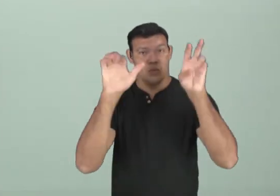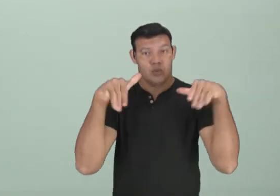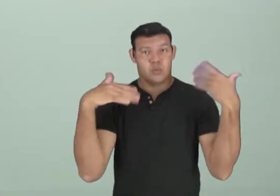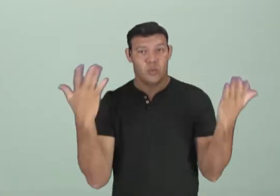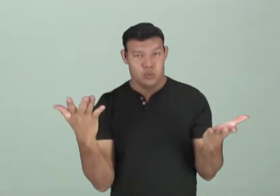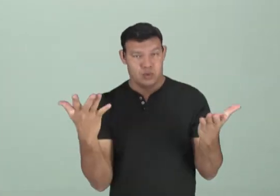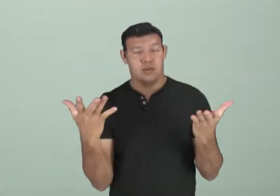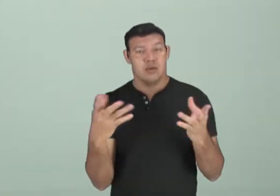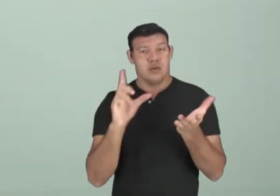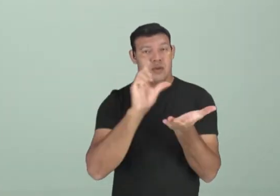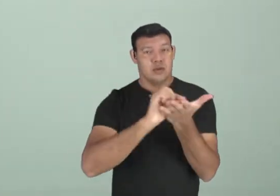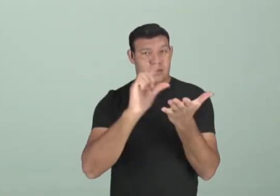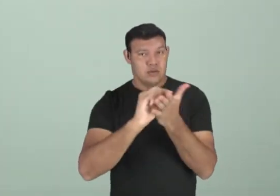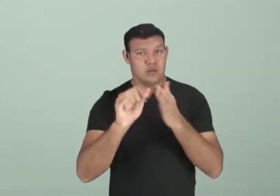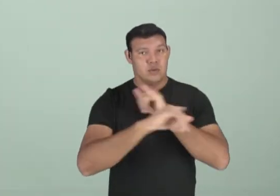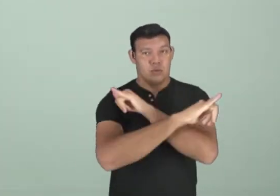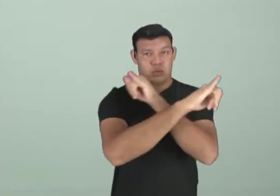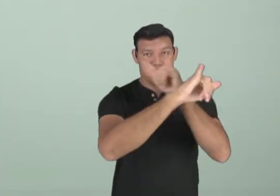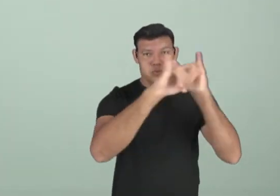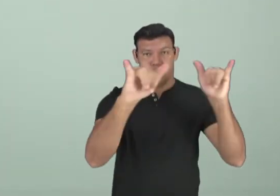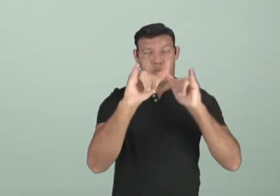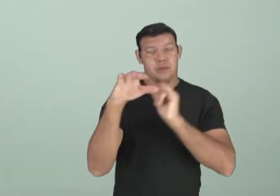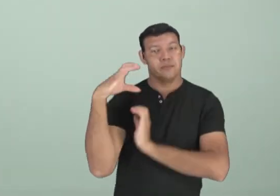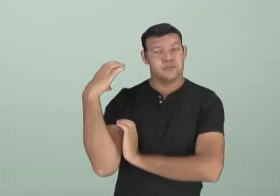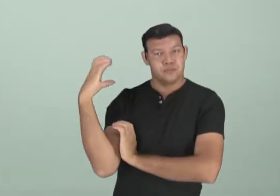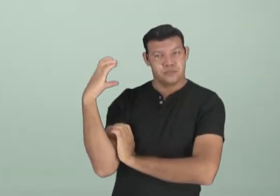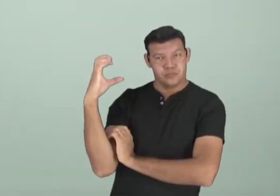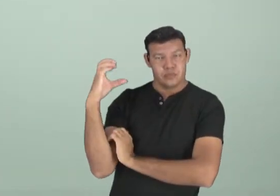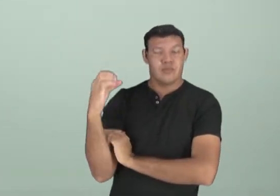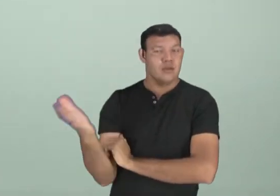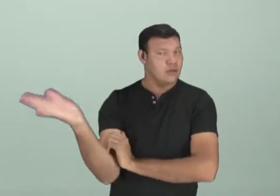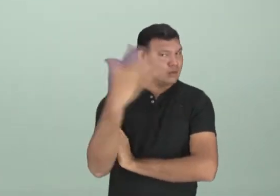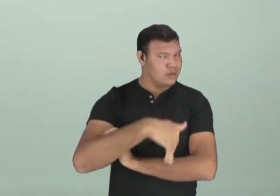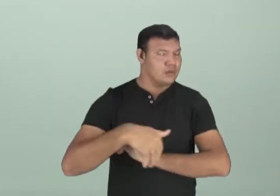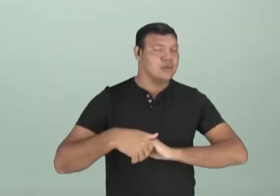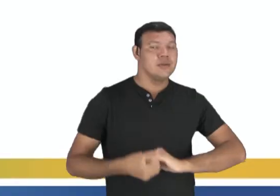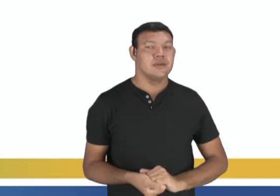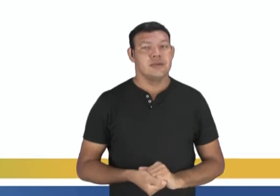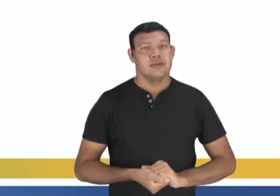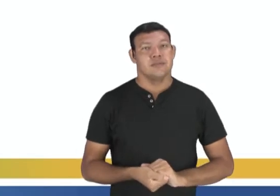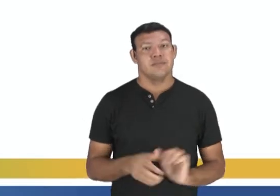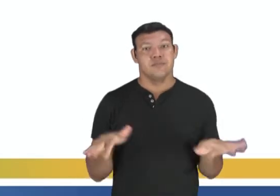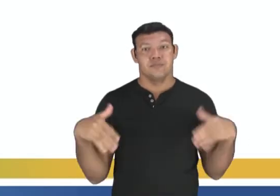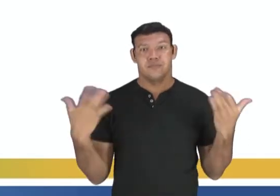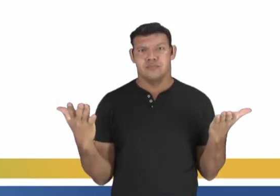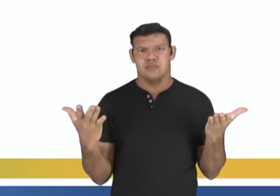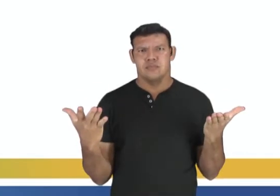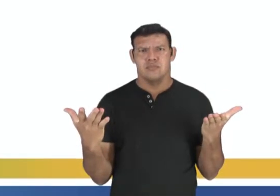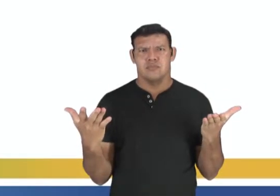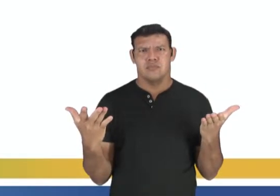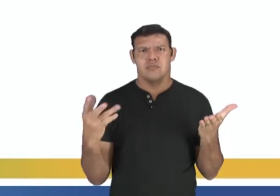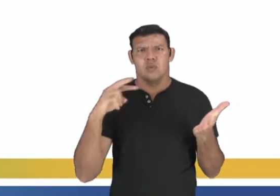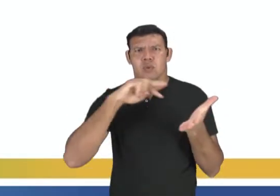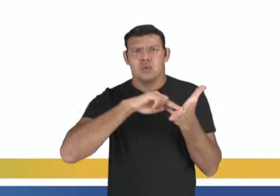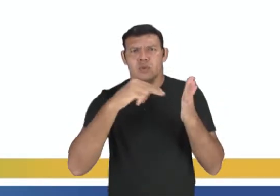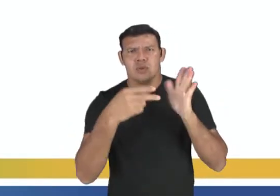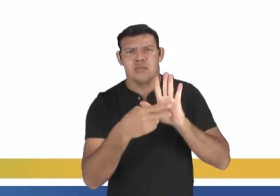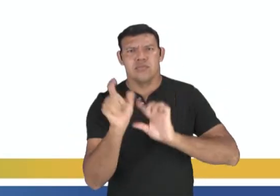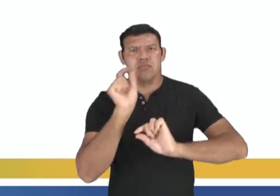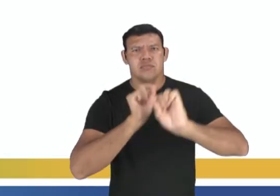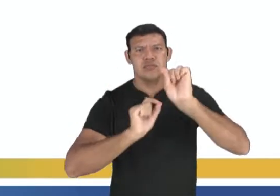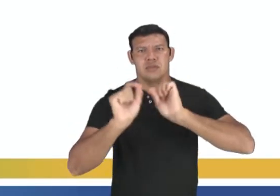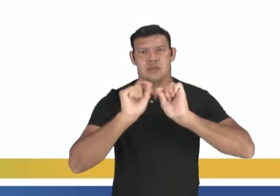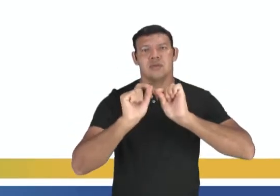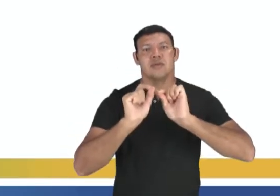com o tema artigo de divulgação científica. Vamos lá? Bem, o que é o artigo